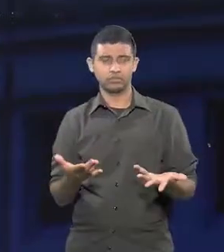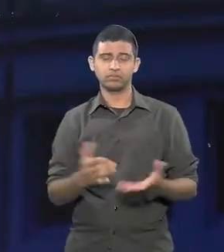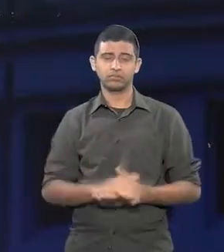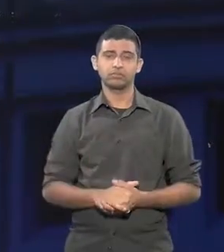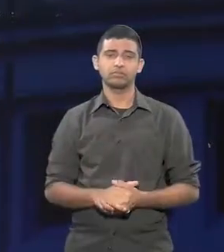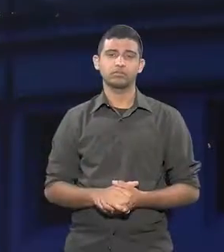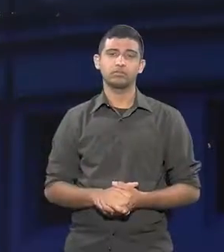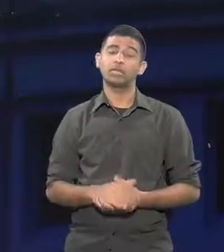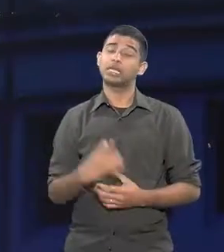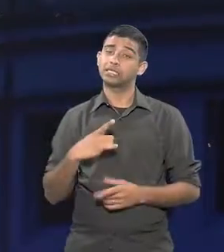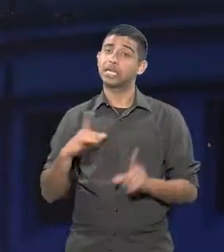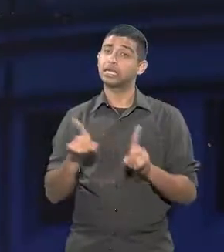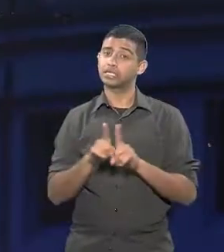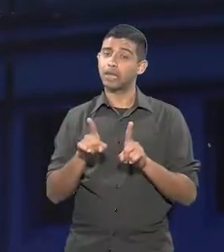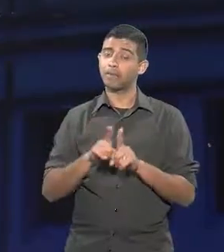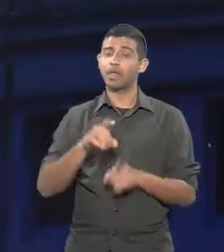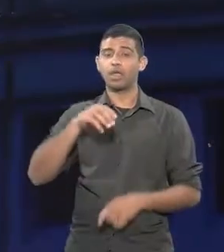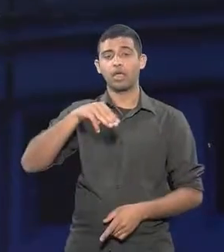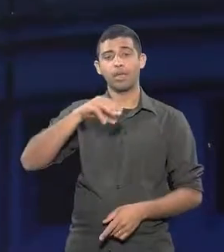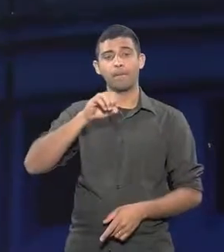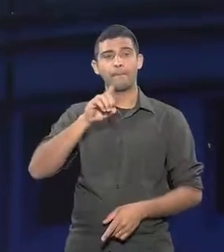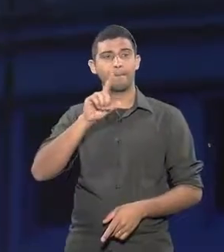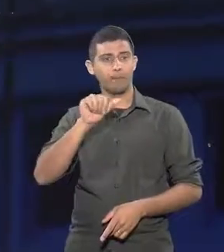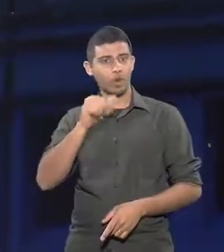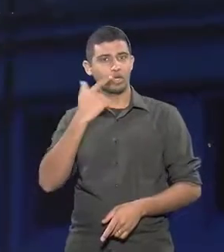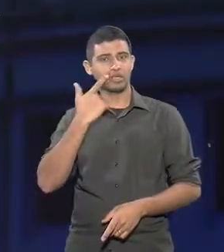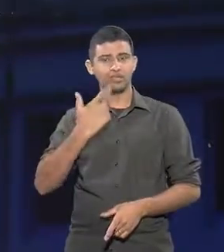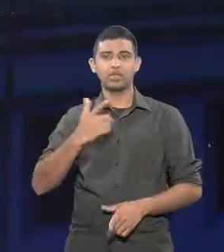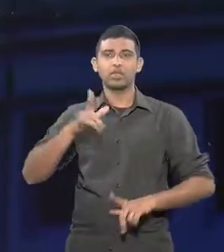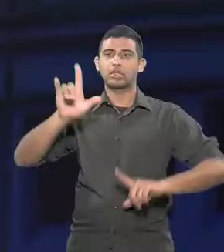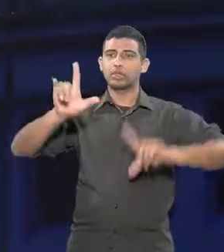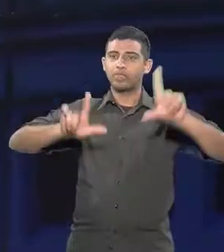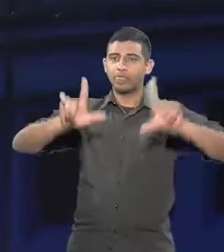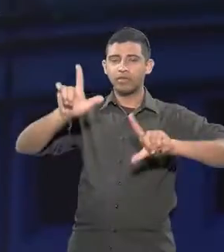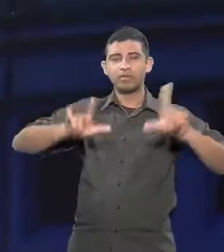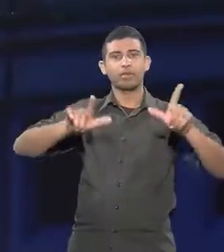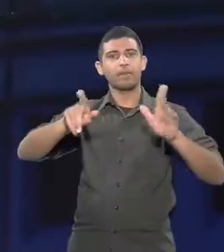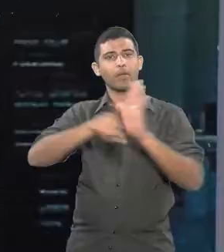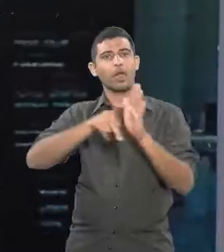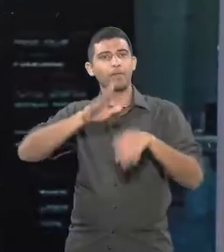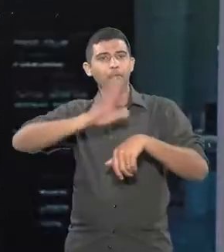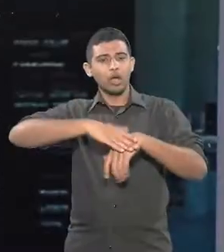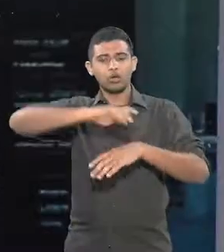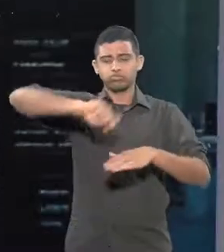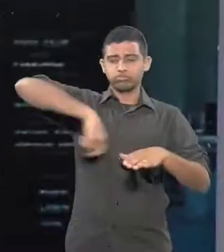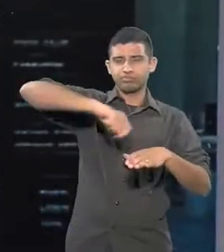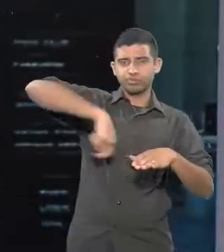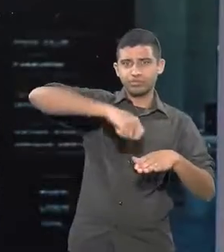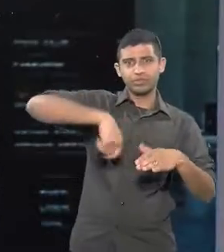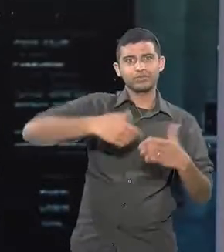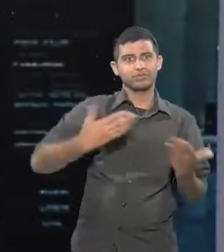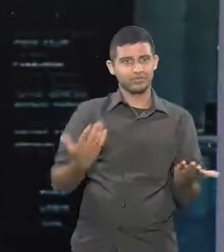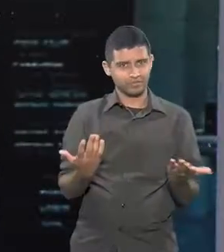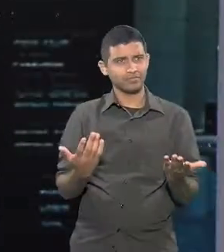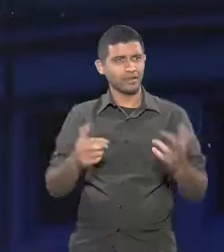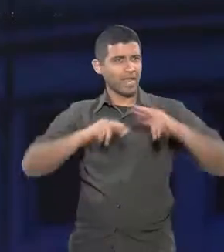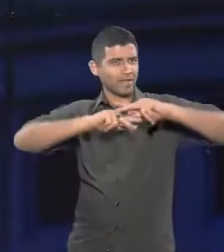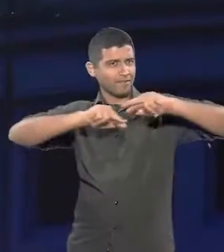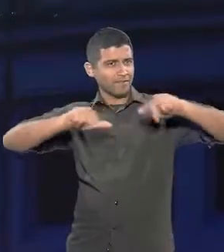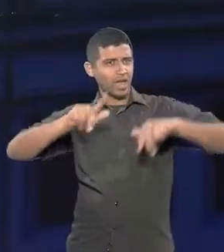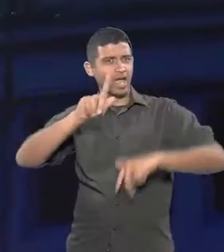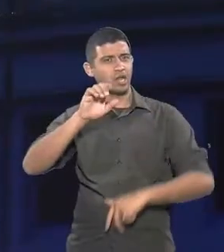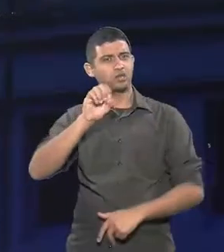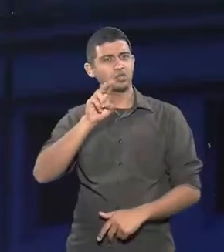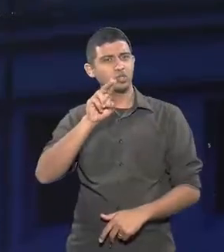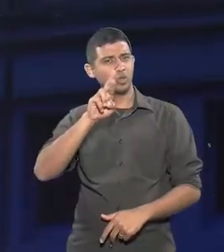Embora haja também uma moda, né, até de programas de culinária, de, né, programas